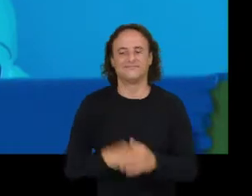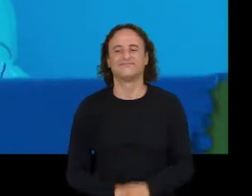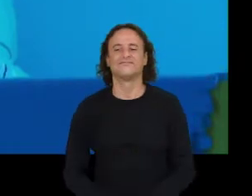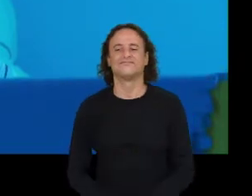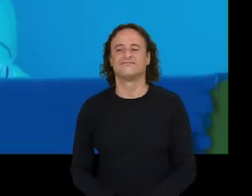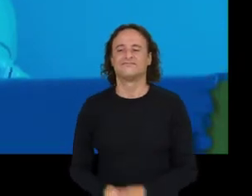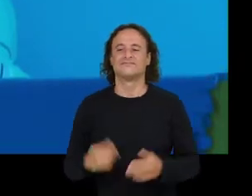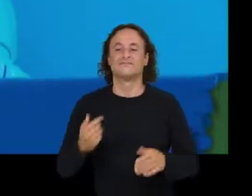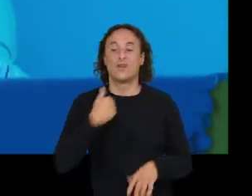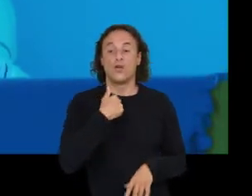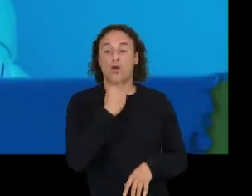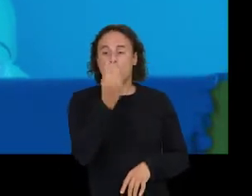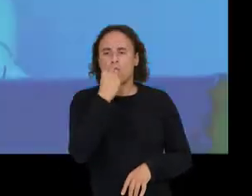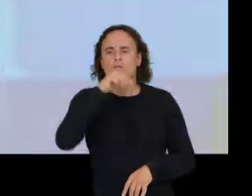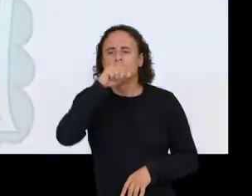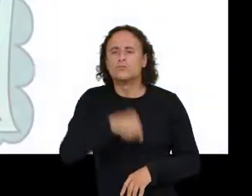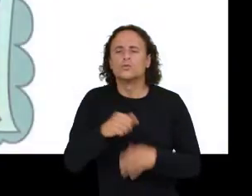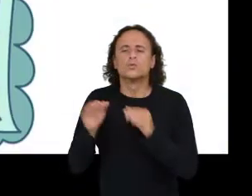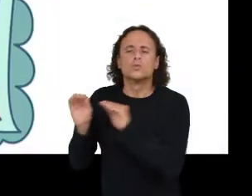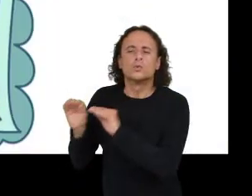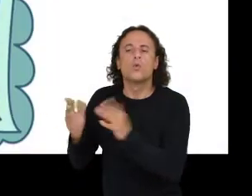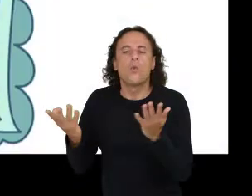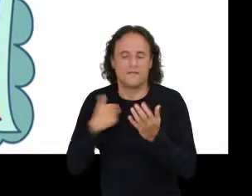contar cal é a comida preferida de Chispa.